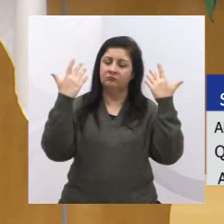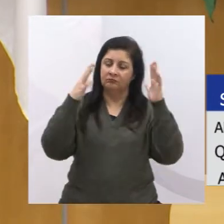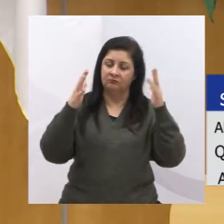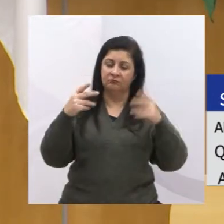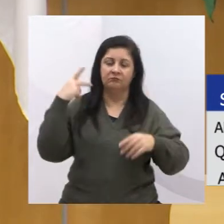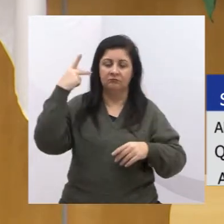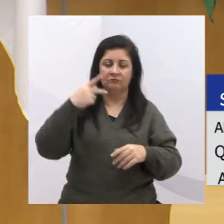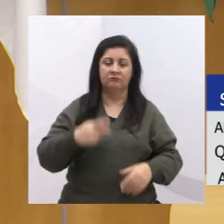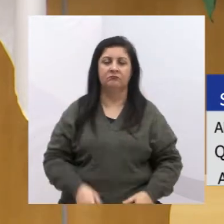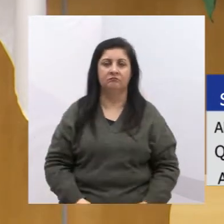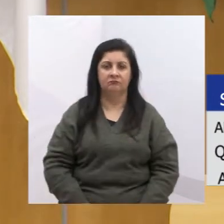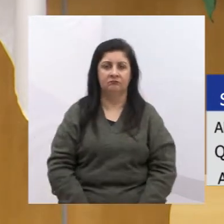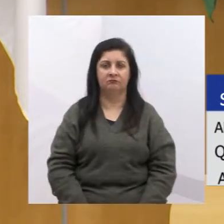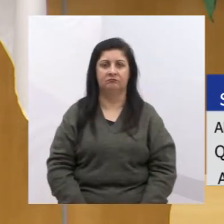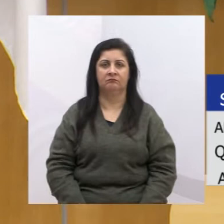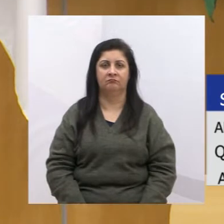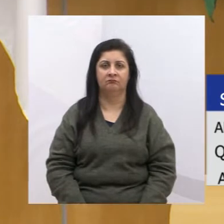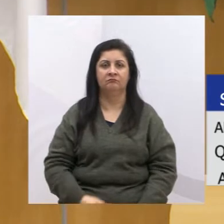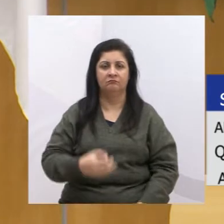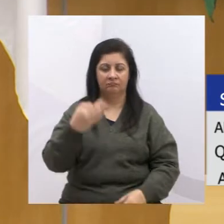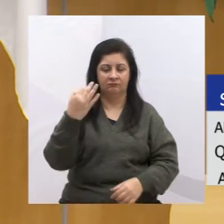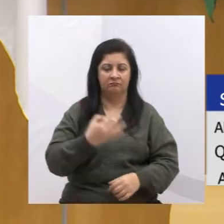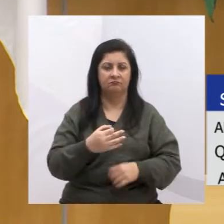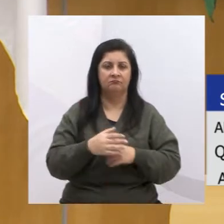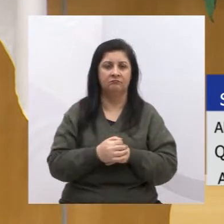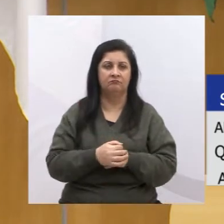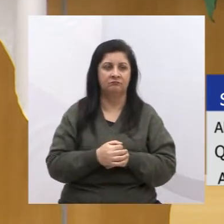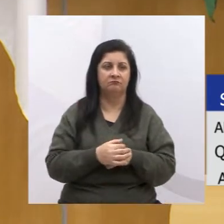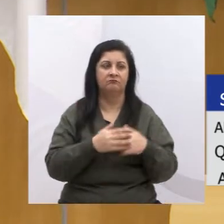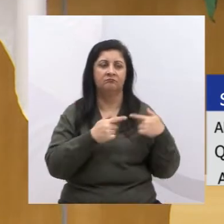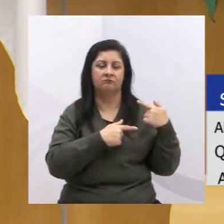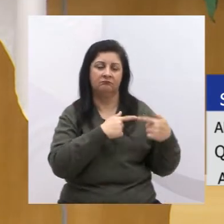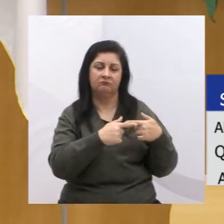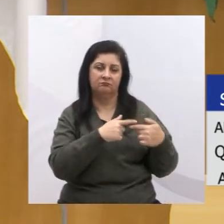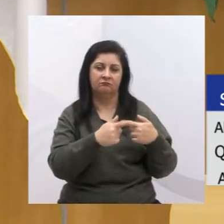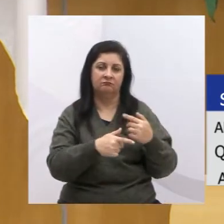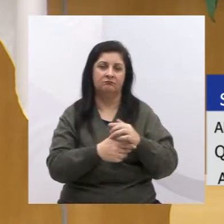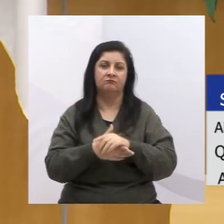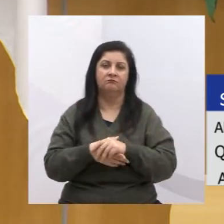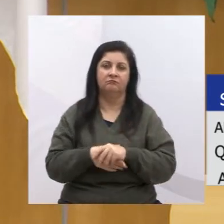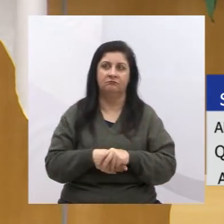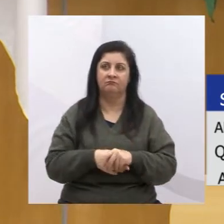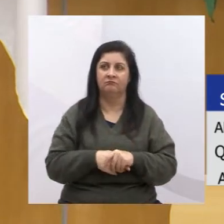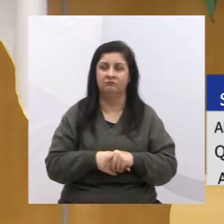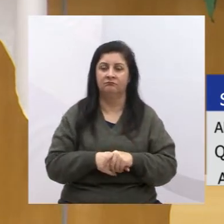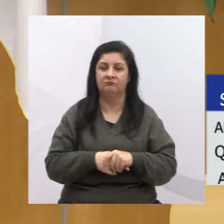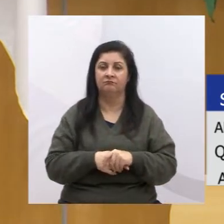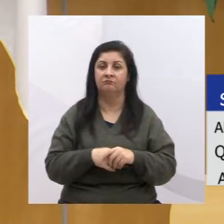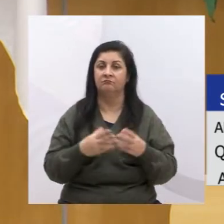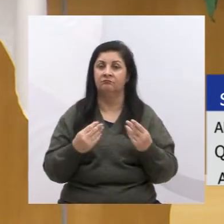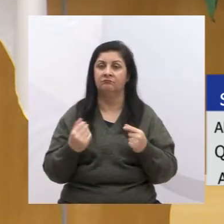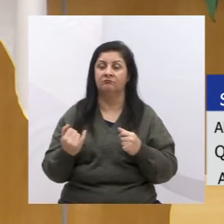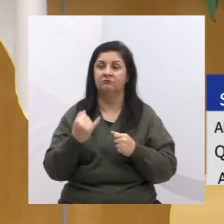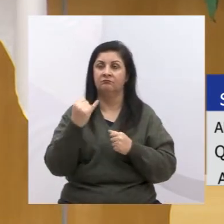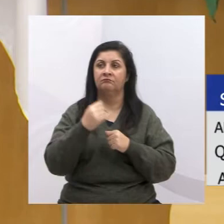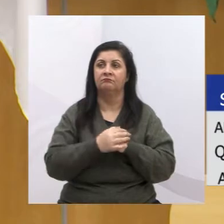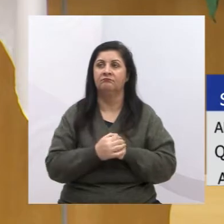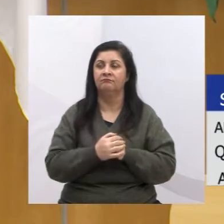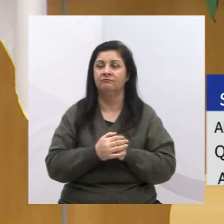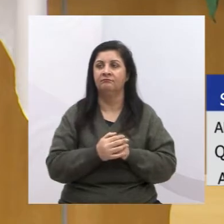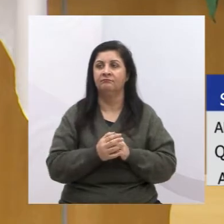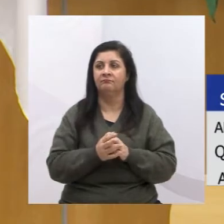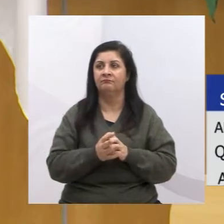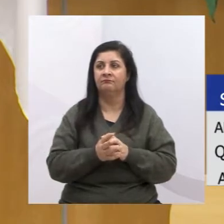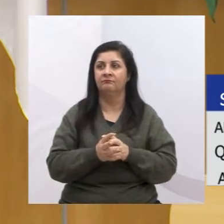vereador, pode ter certeza que acho que a gente está deixando um legado, e um legado muito importante para o nosso meio ambiente.